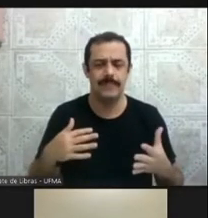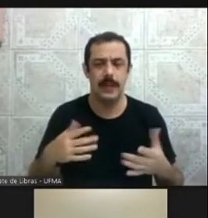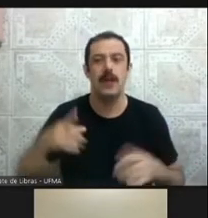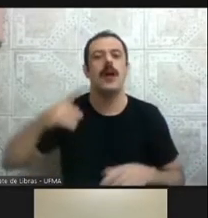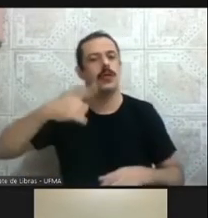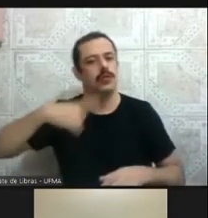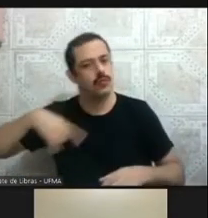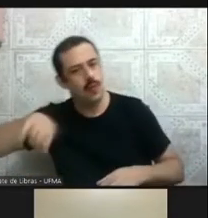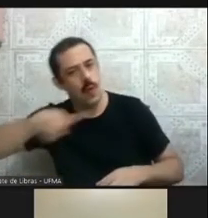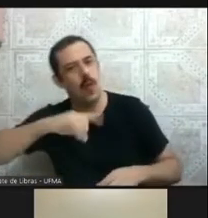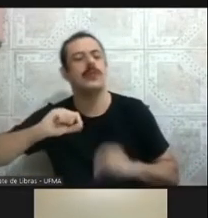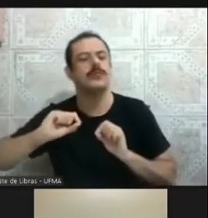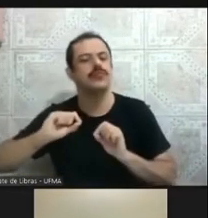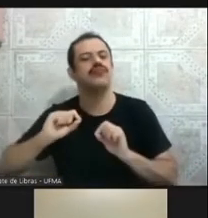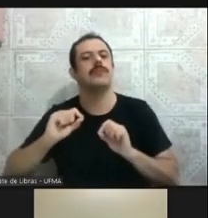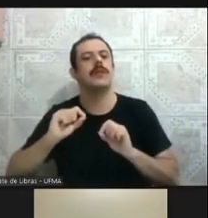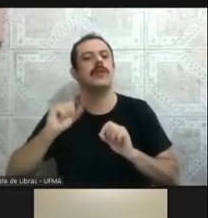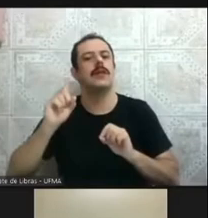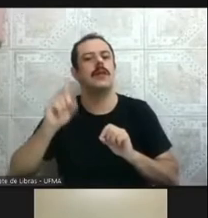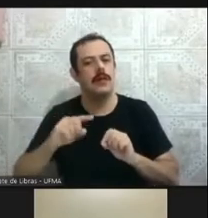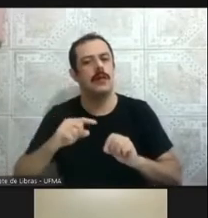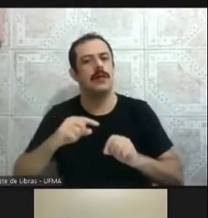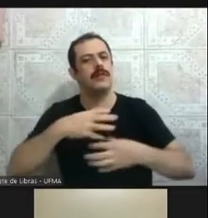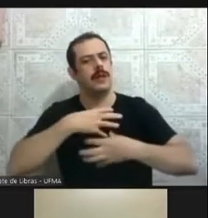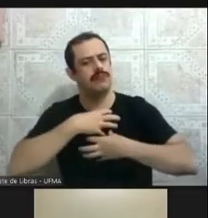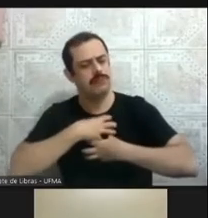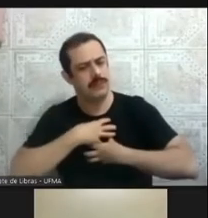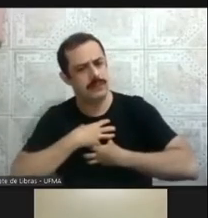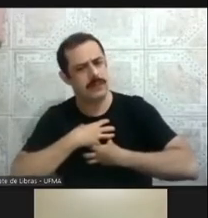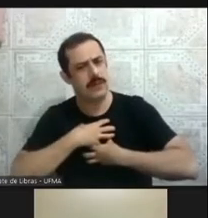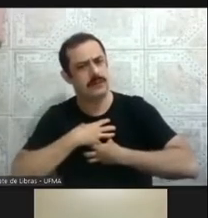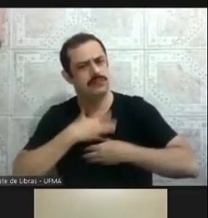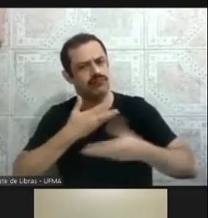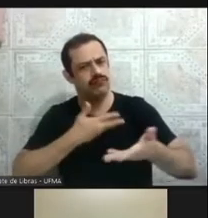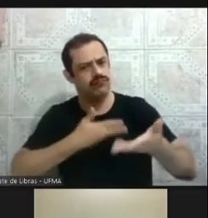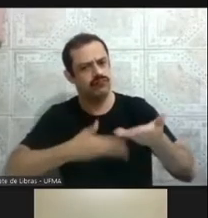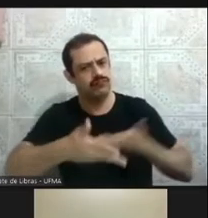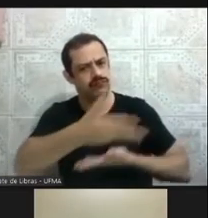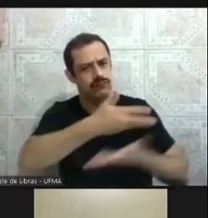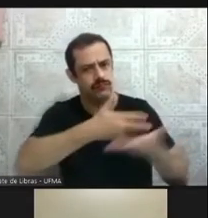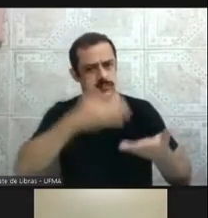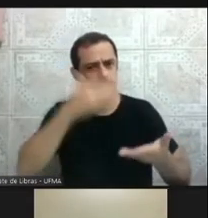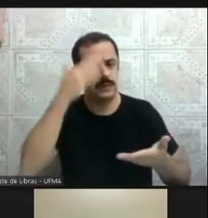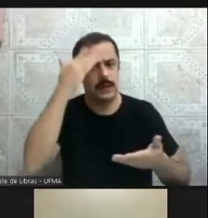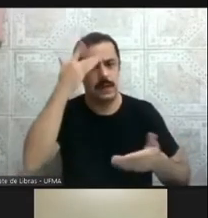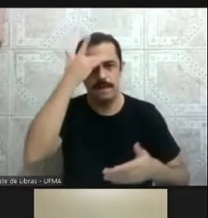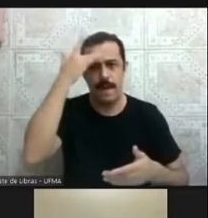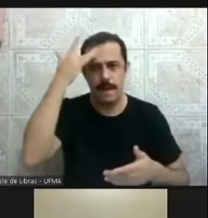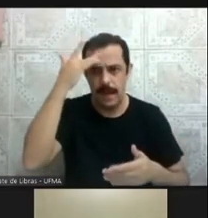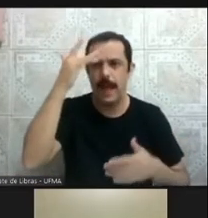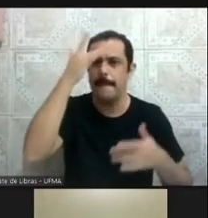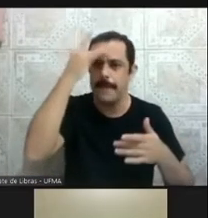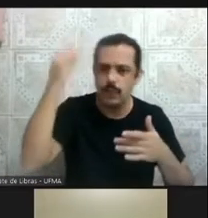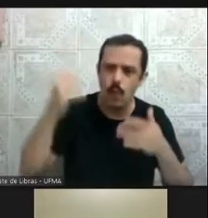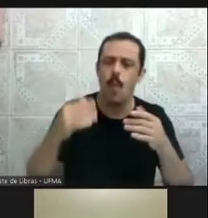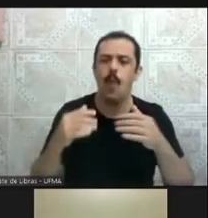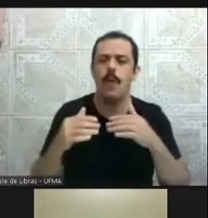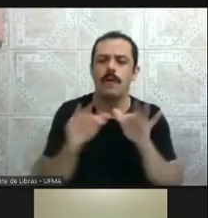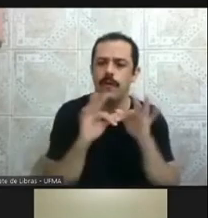solidários, meus sentimentos a todas as famílias enlutadas do Brasil e em especial do Maranhão,